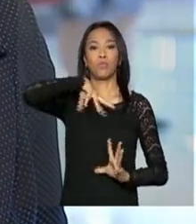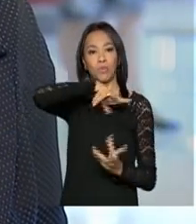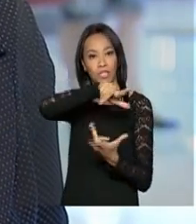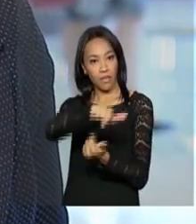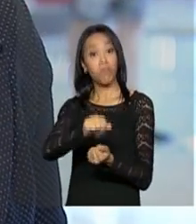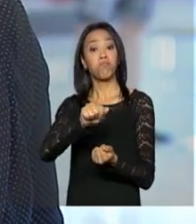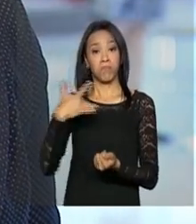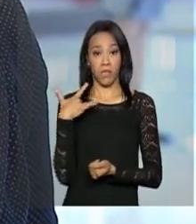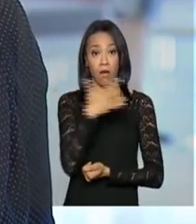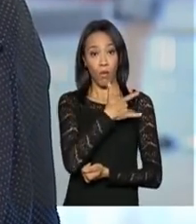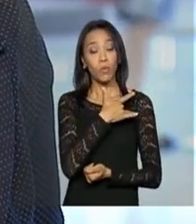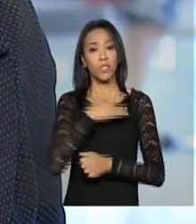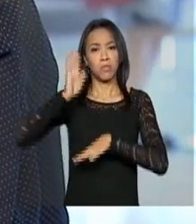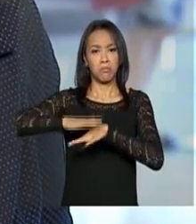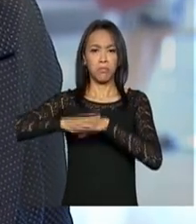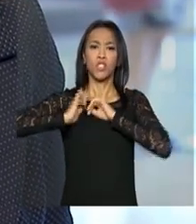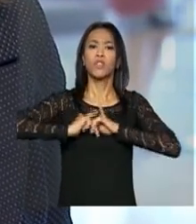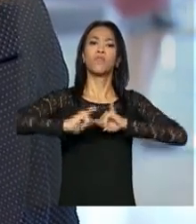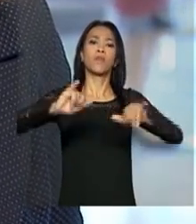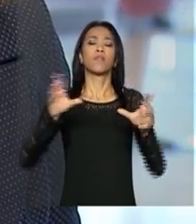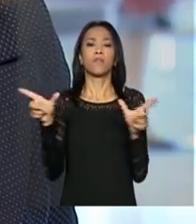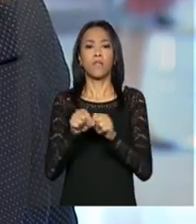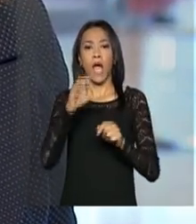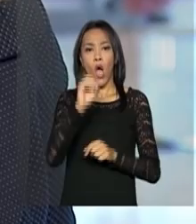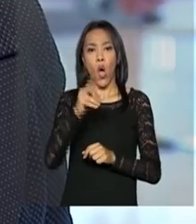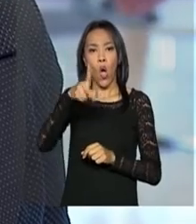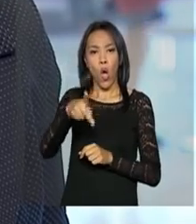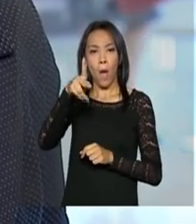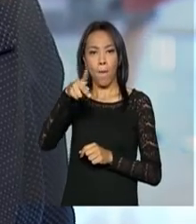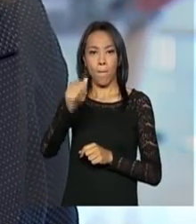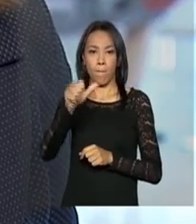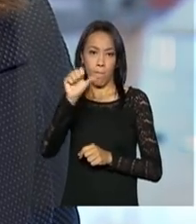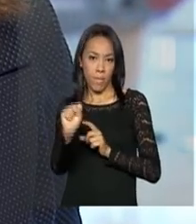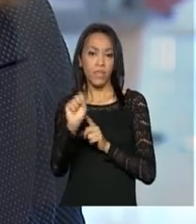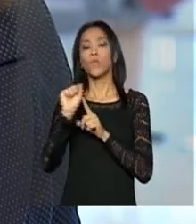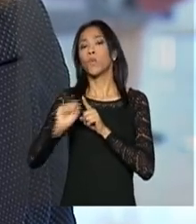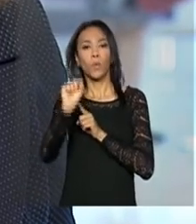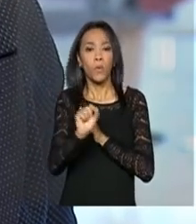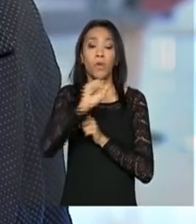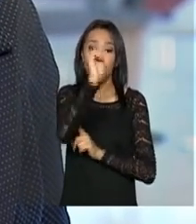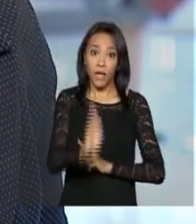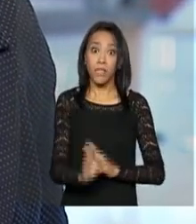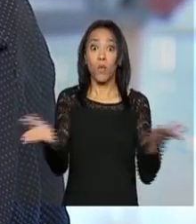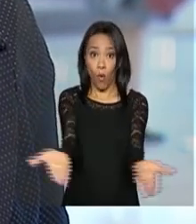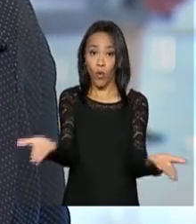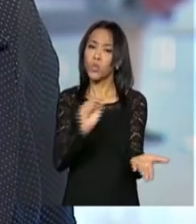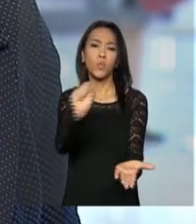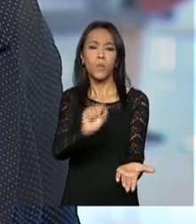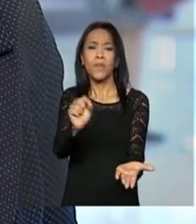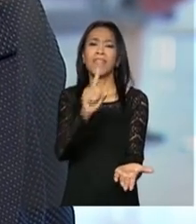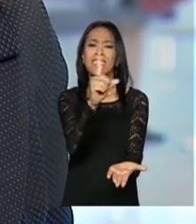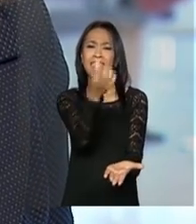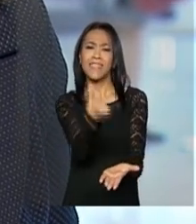de Saúde. De acordo com a estimativa da OPAS, Organização Pan-Americana de Saúde, existem no Brasil atualmente cerca